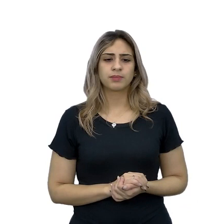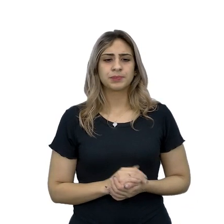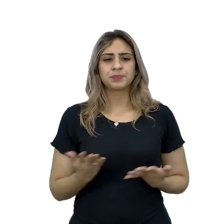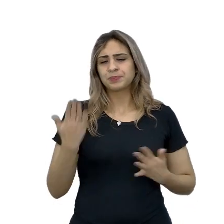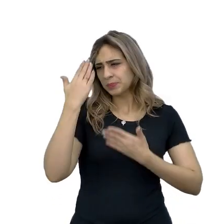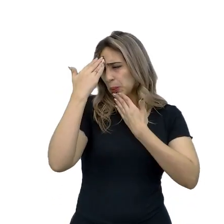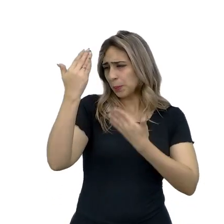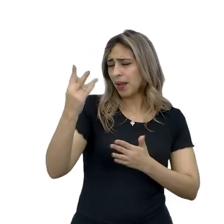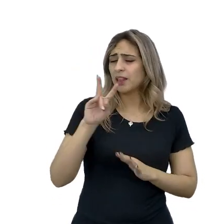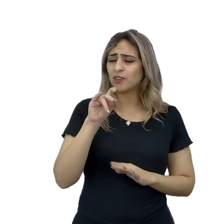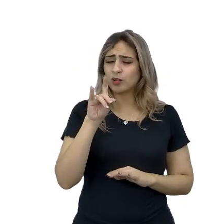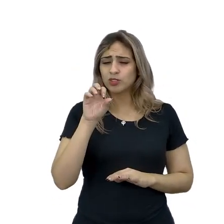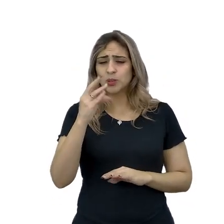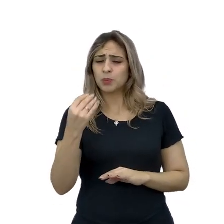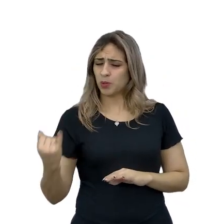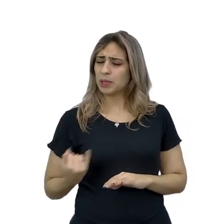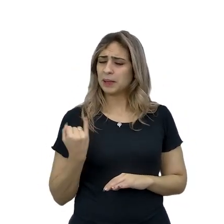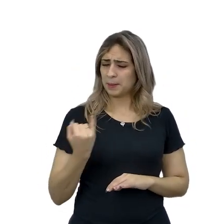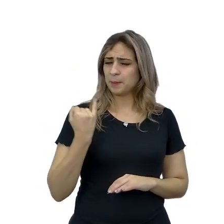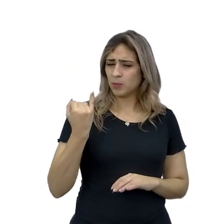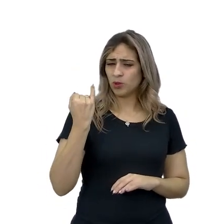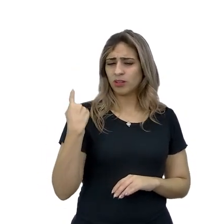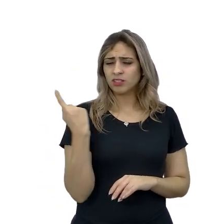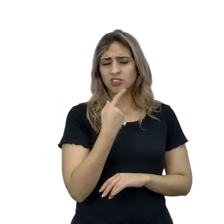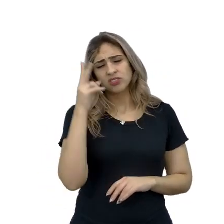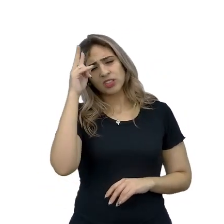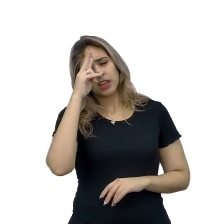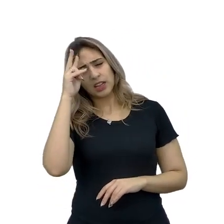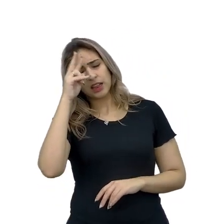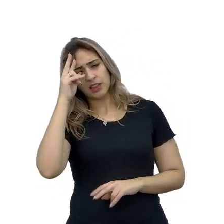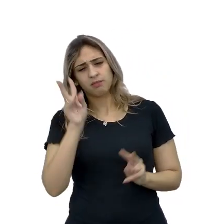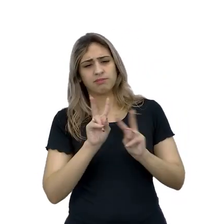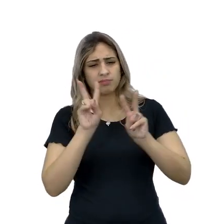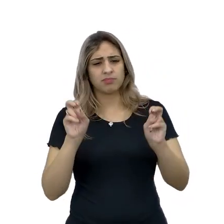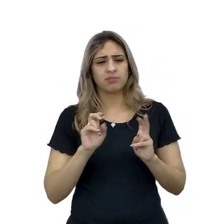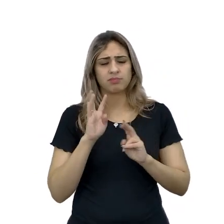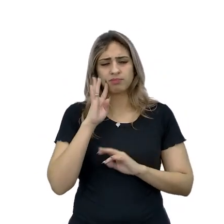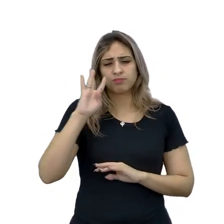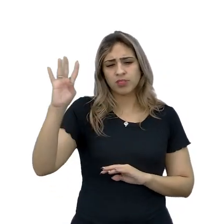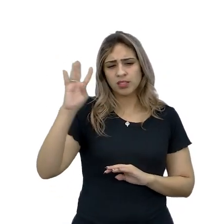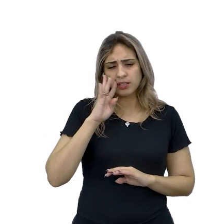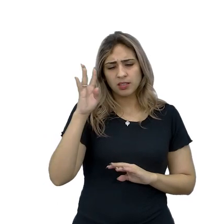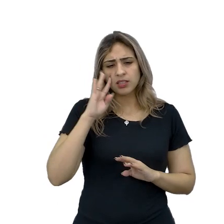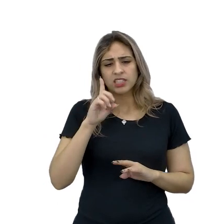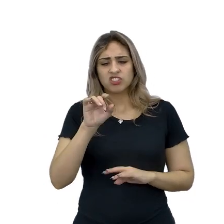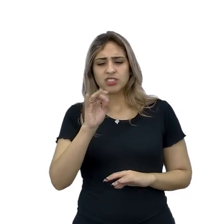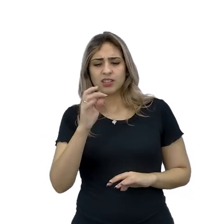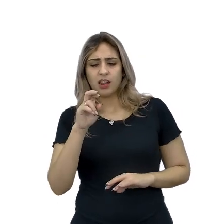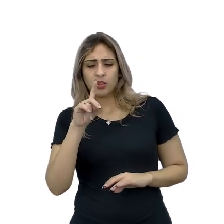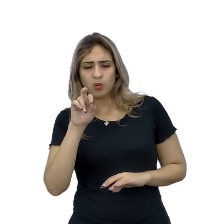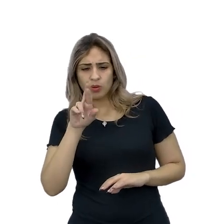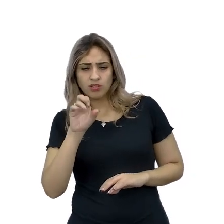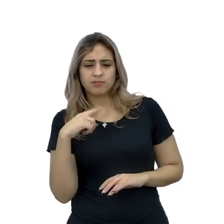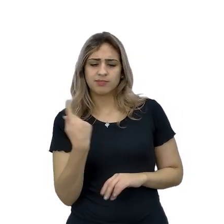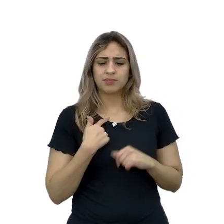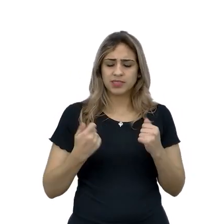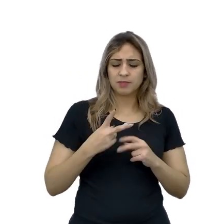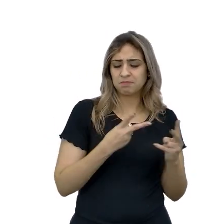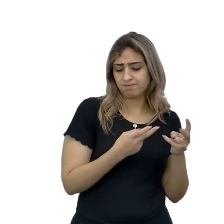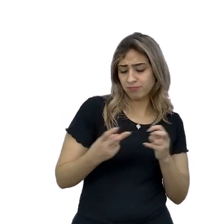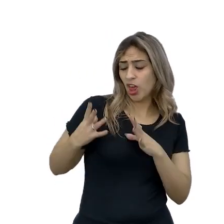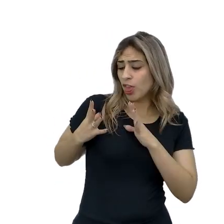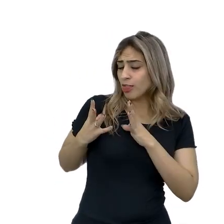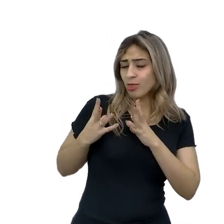Valdir. Eu acho que foi muito importante. Eu acho que a gente lembra da taxonomia de Bloom, lembra dos distratores, e a gente tem que levar muito em